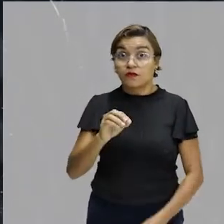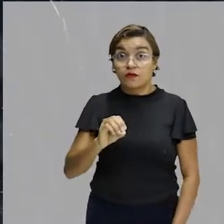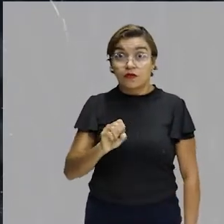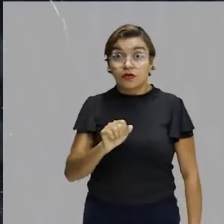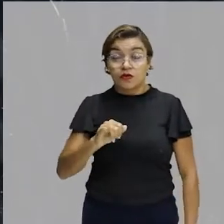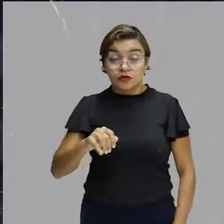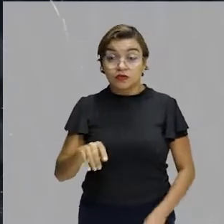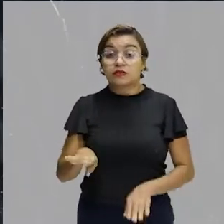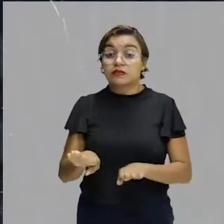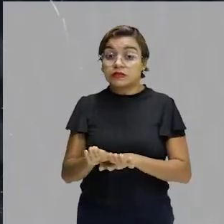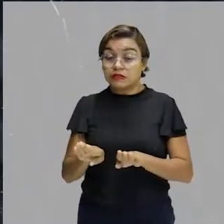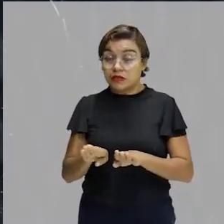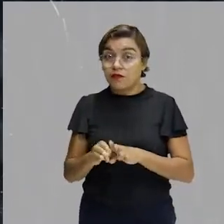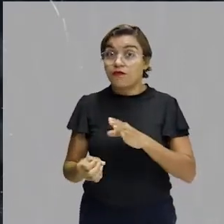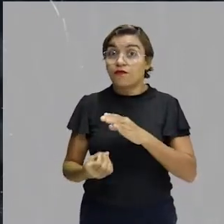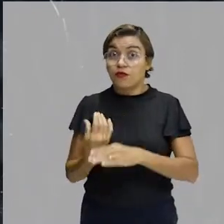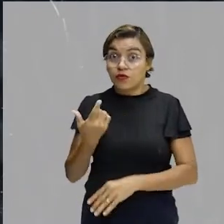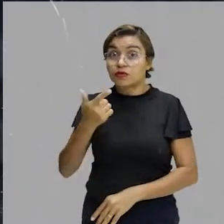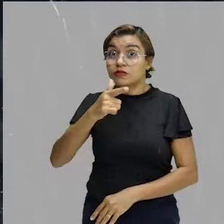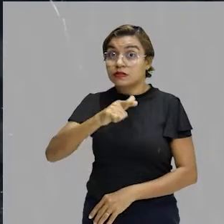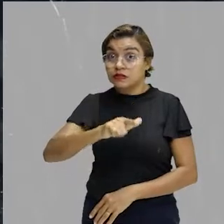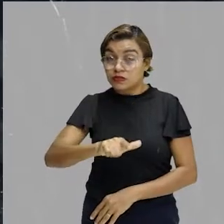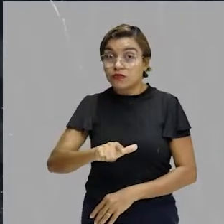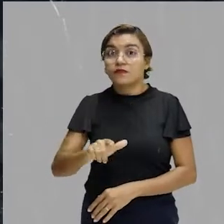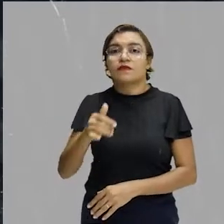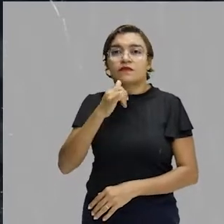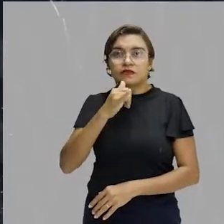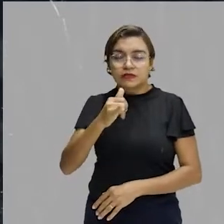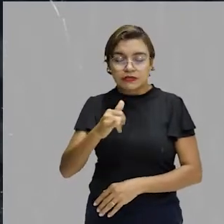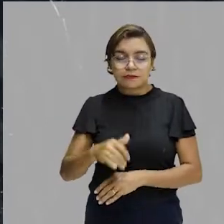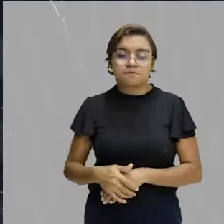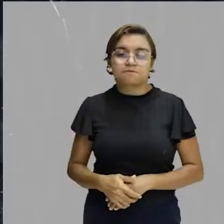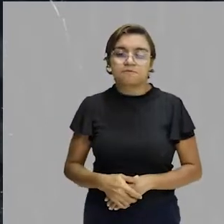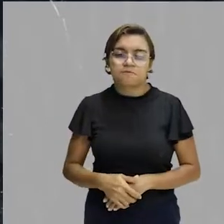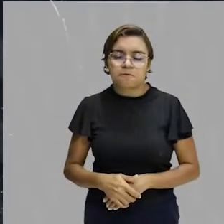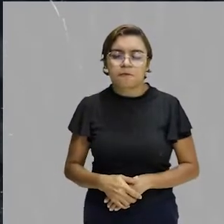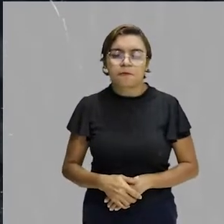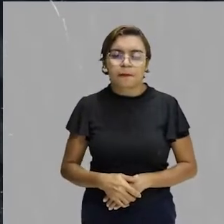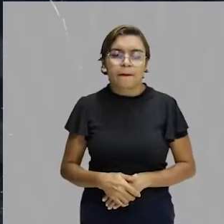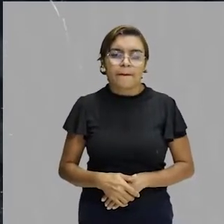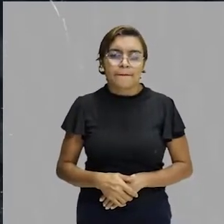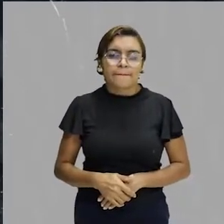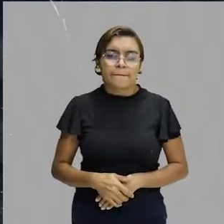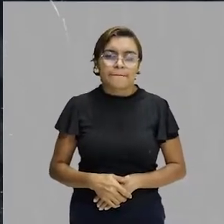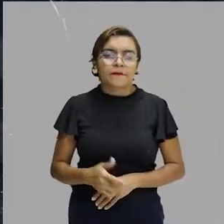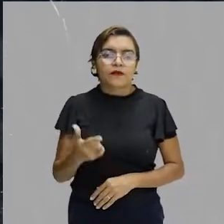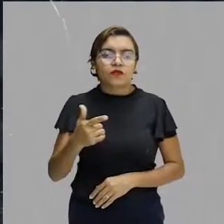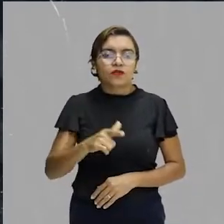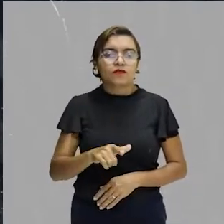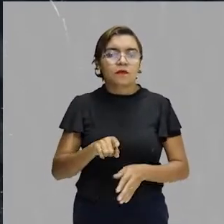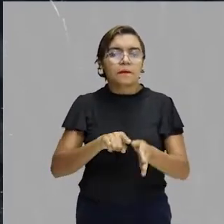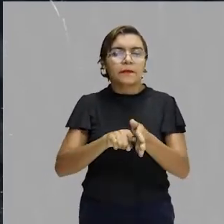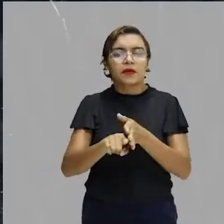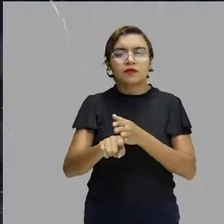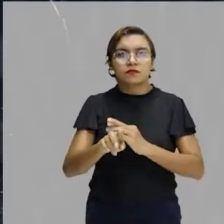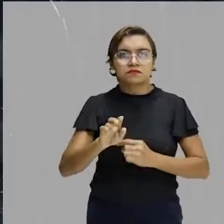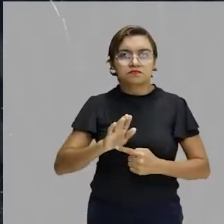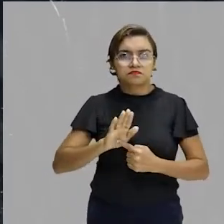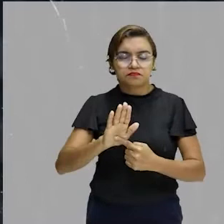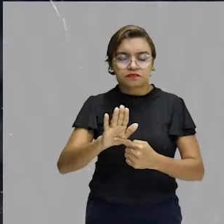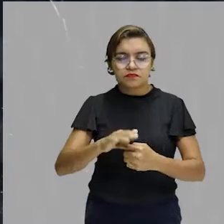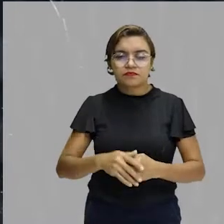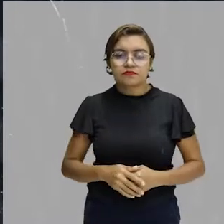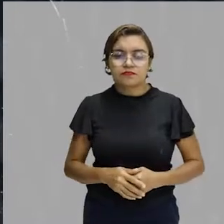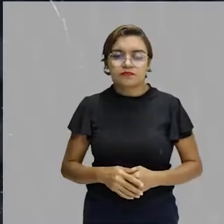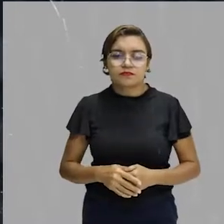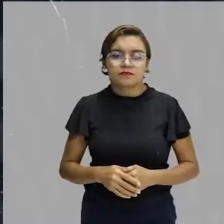de fontes renováveis de energia. Beleza? Então, bora voltar agora para a questão, né? Então, vamos lá, ó. De